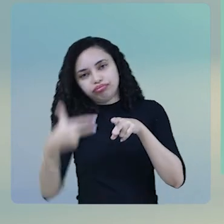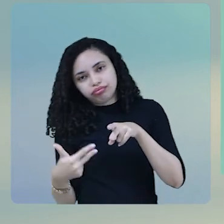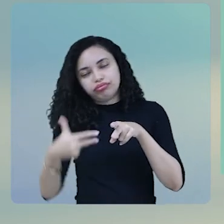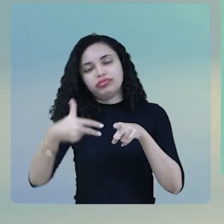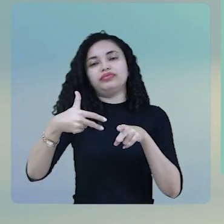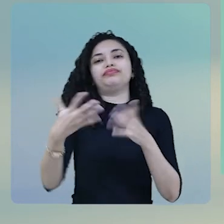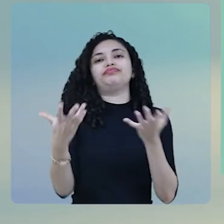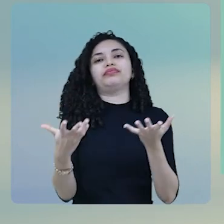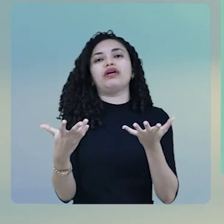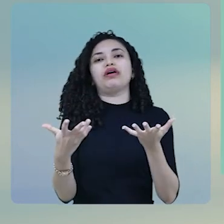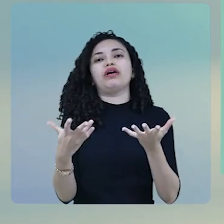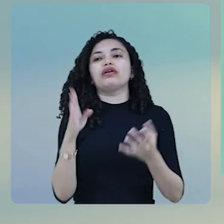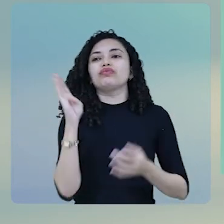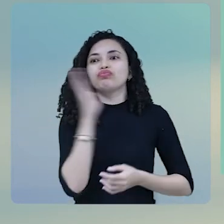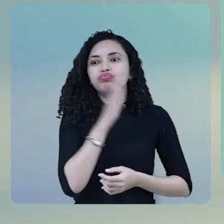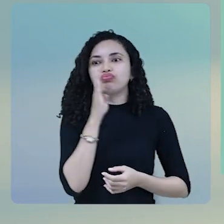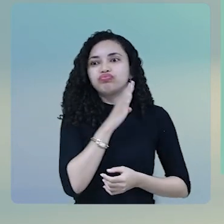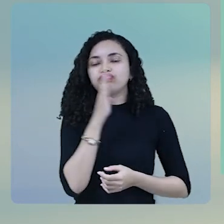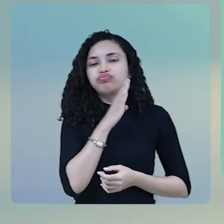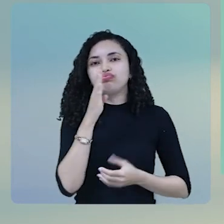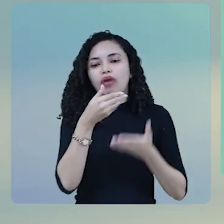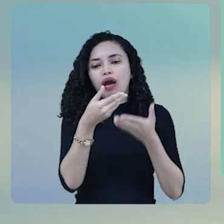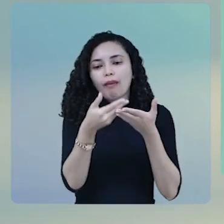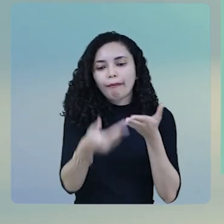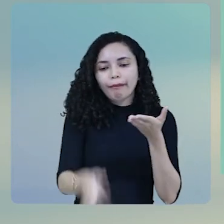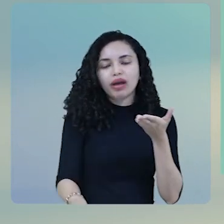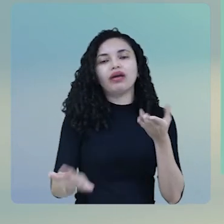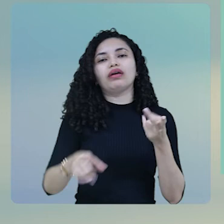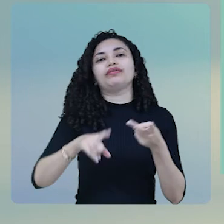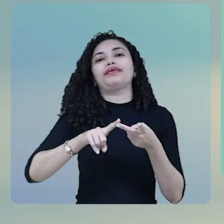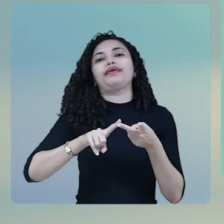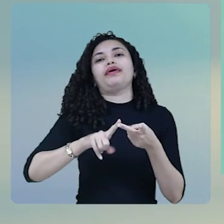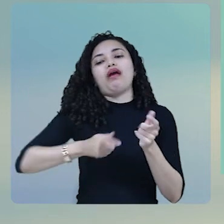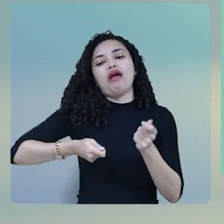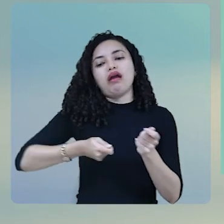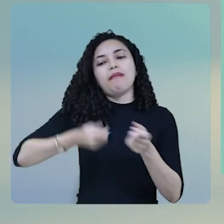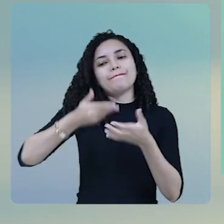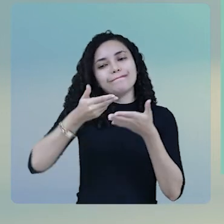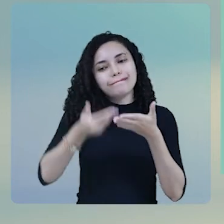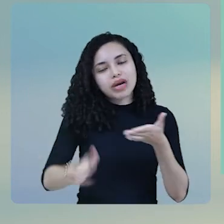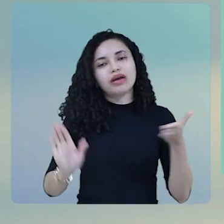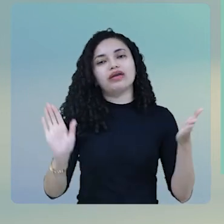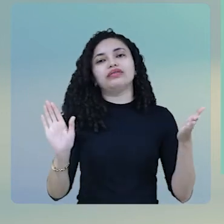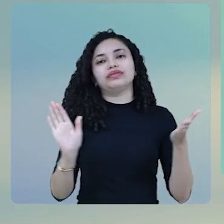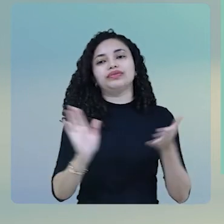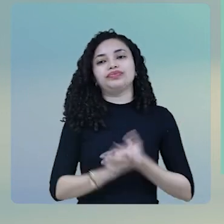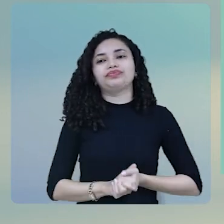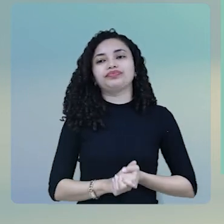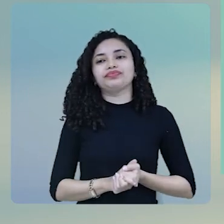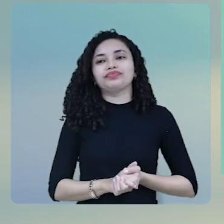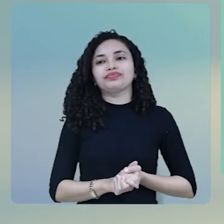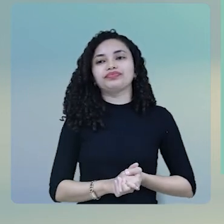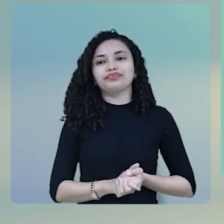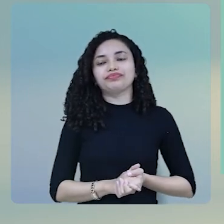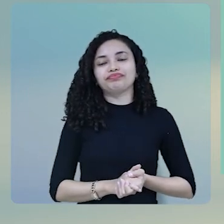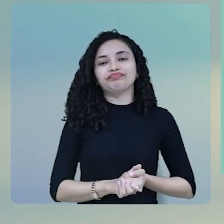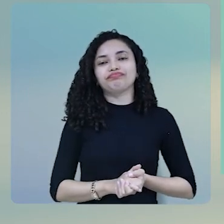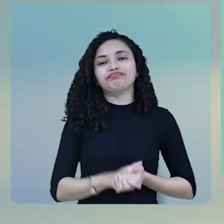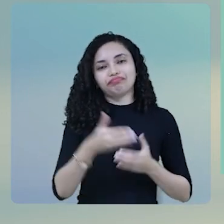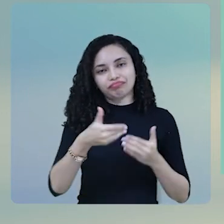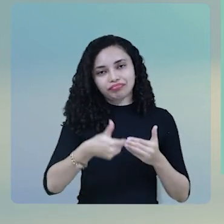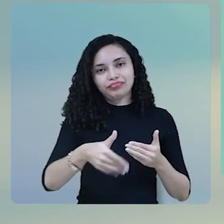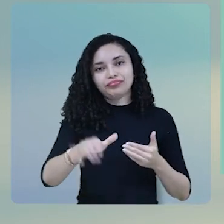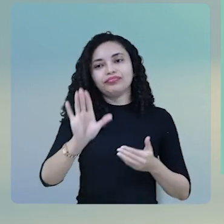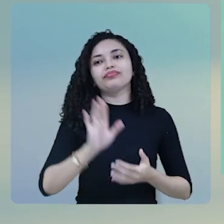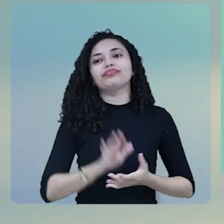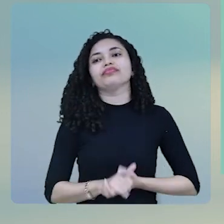de capacidade física, perda de equilíbrio, perda de velocidade, perda de resistência,